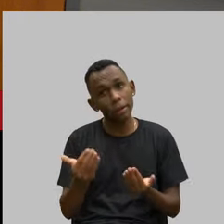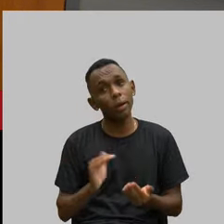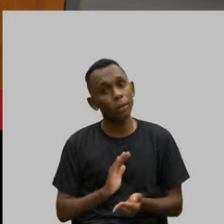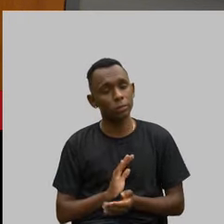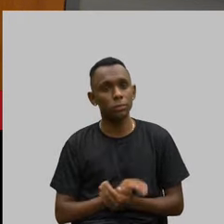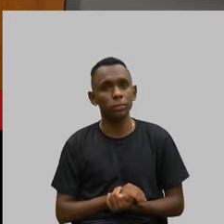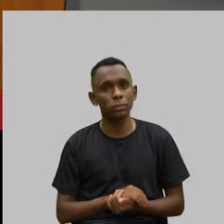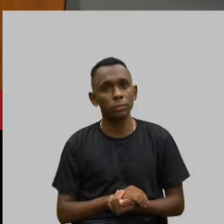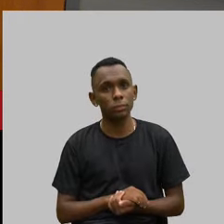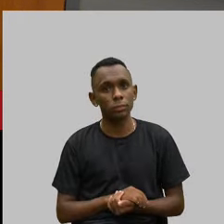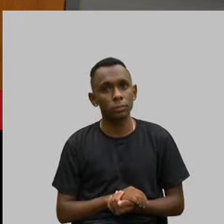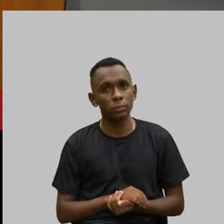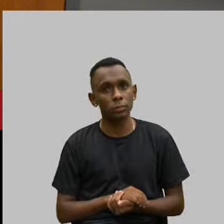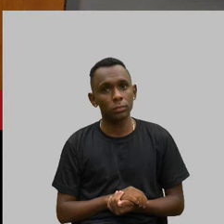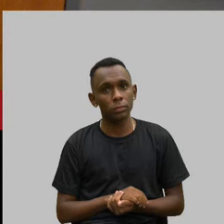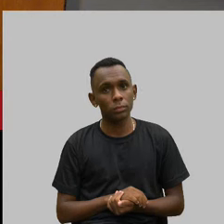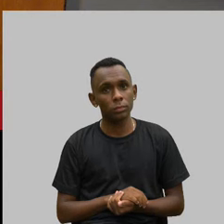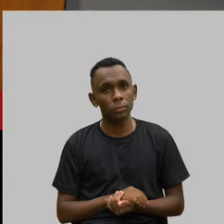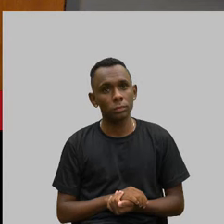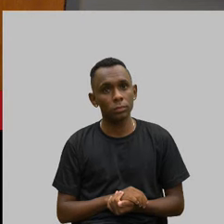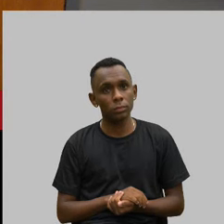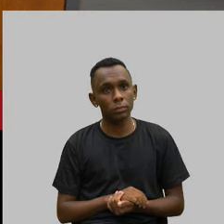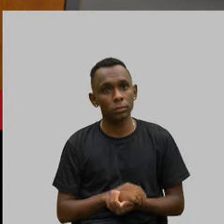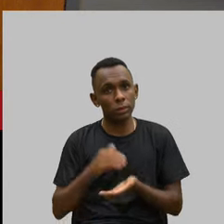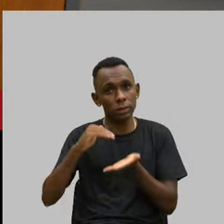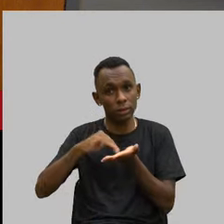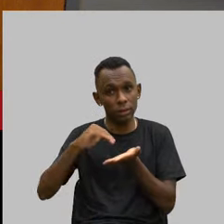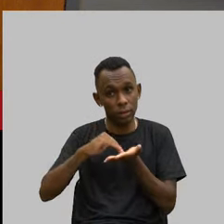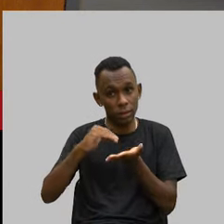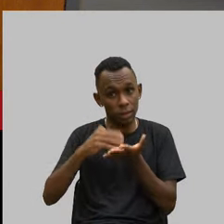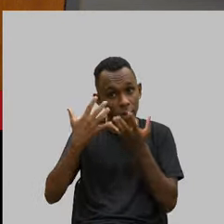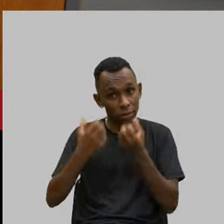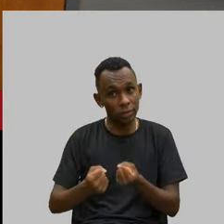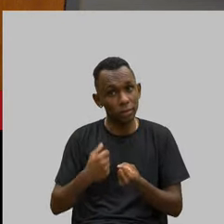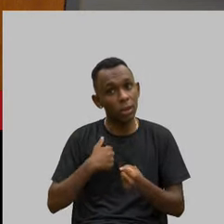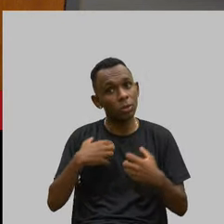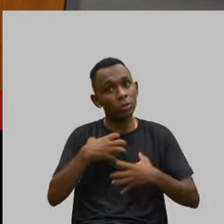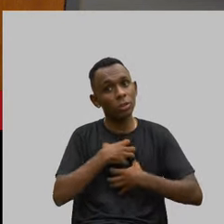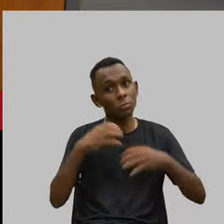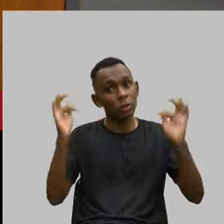aqui se o secretário quiser admitir vou ficar muito feliz